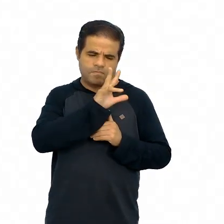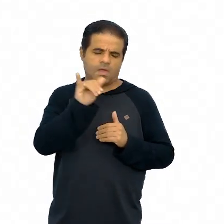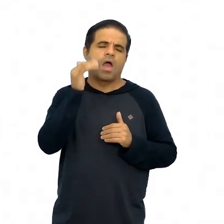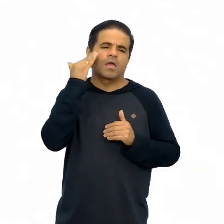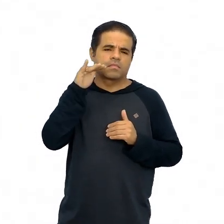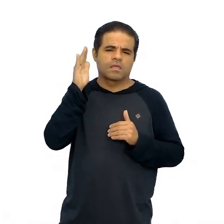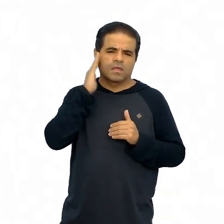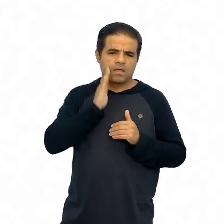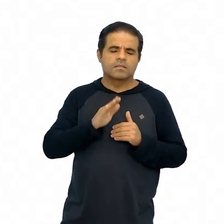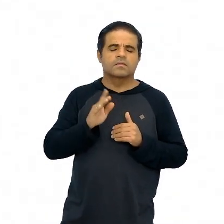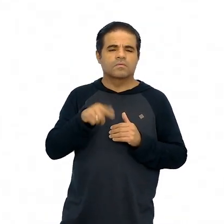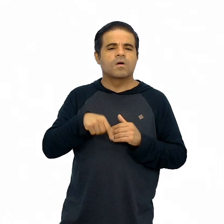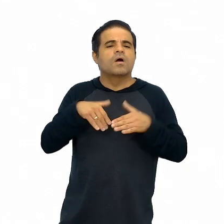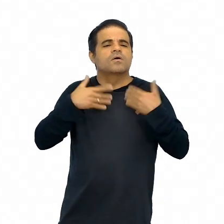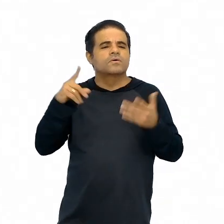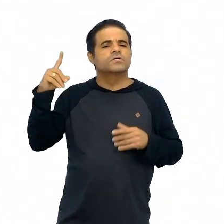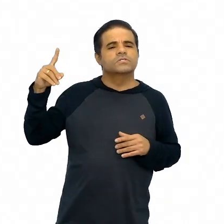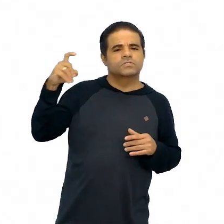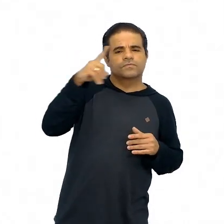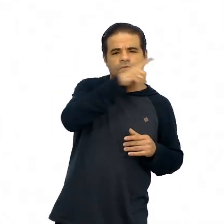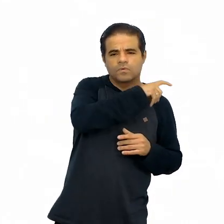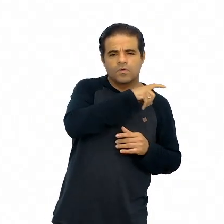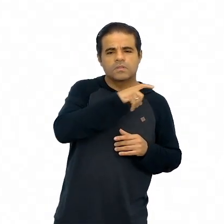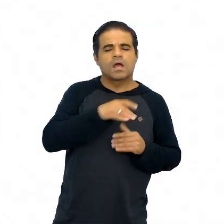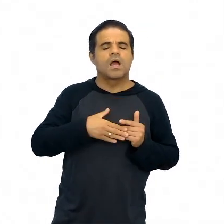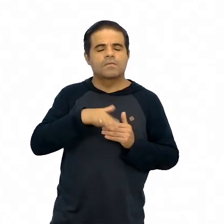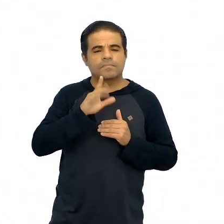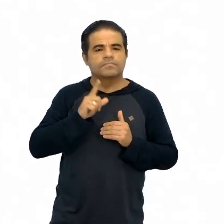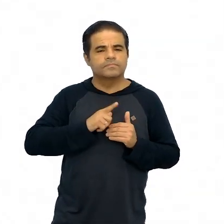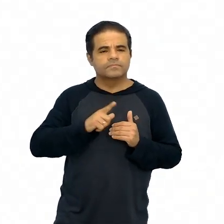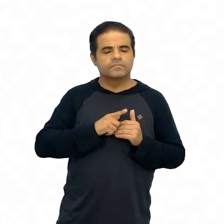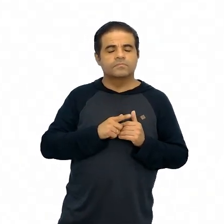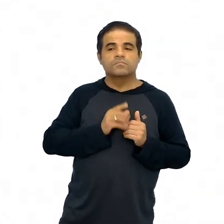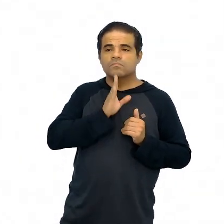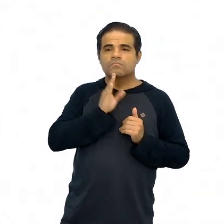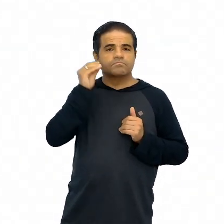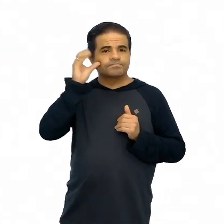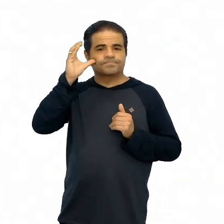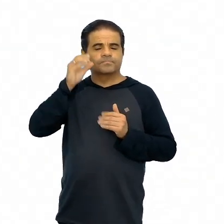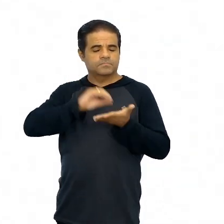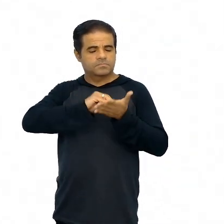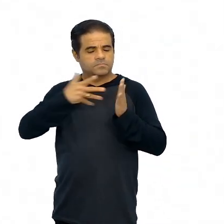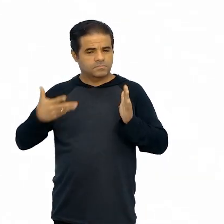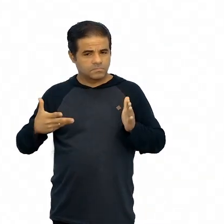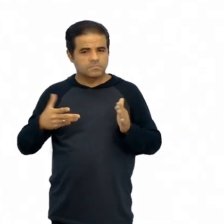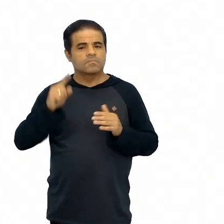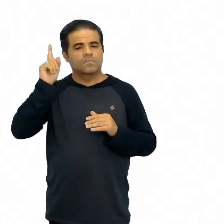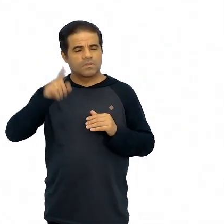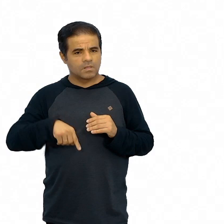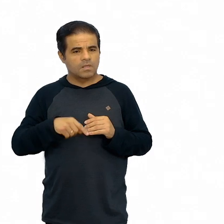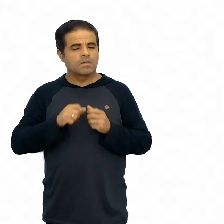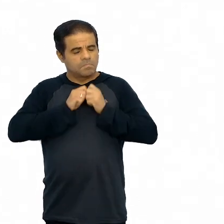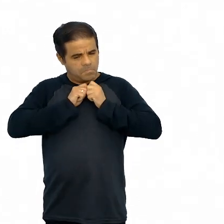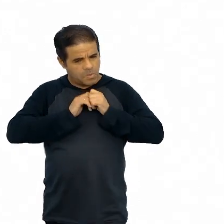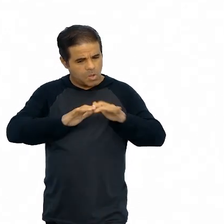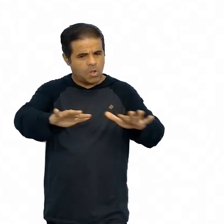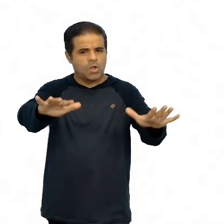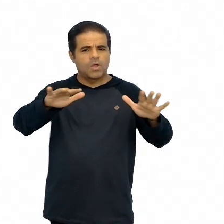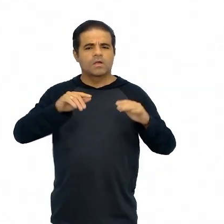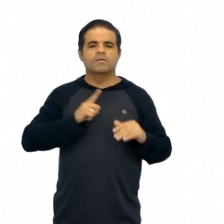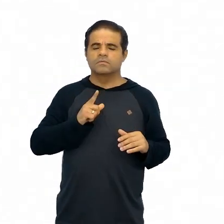entender quais são essas dificuldades. O conhecimento do currículo, que é a distribuição,